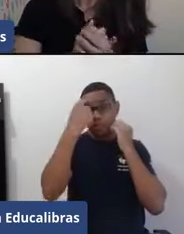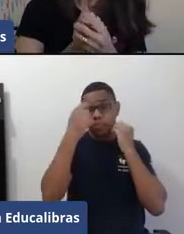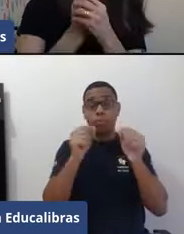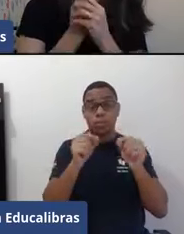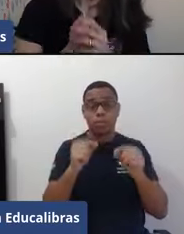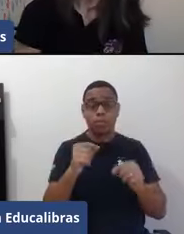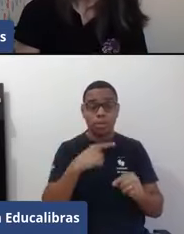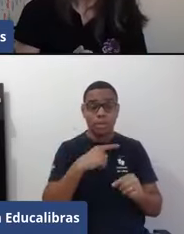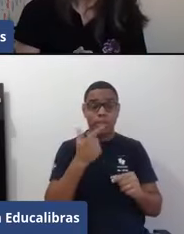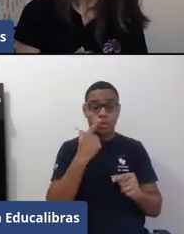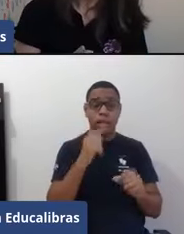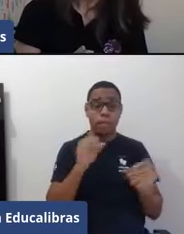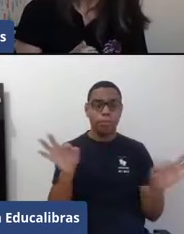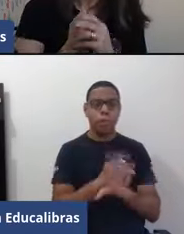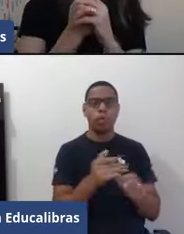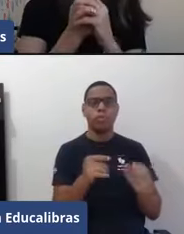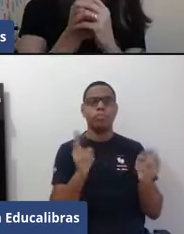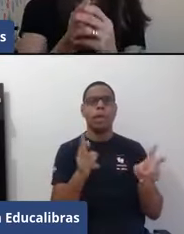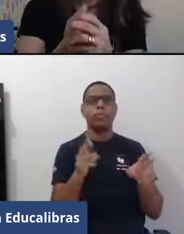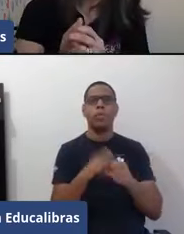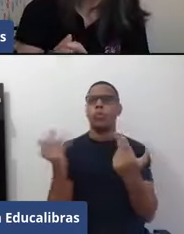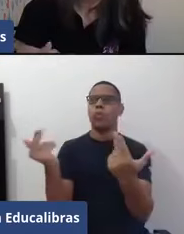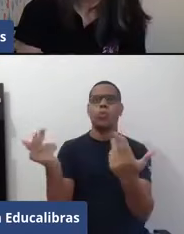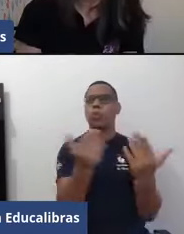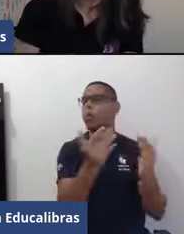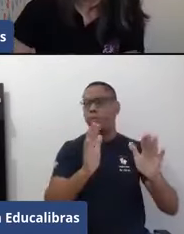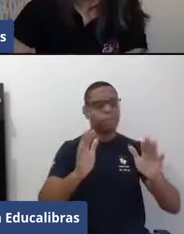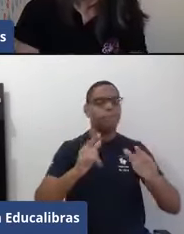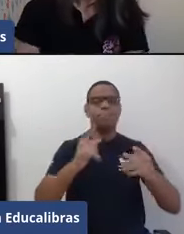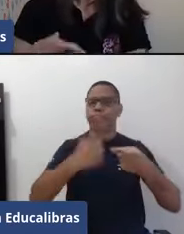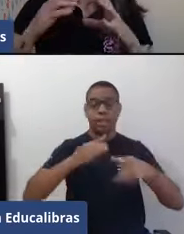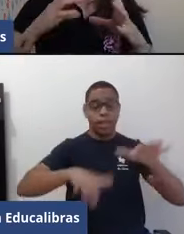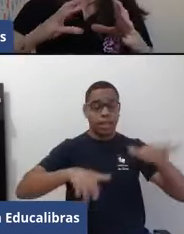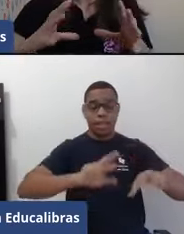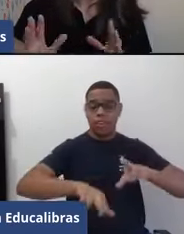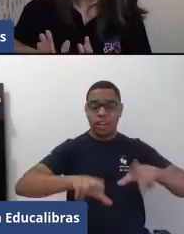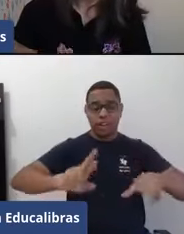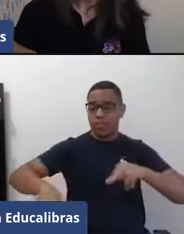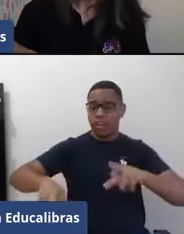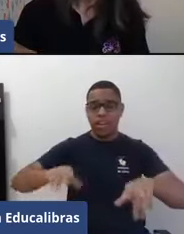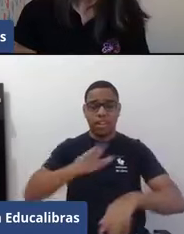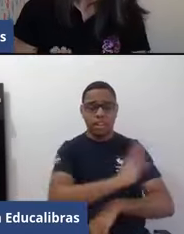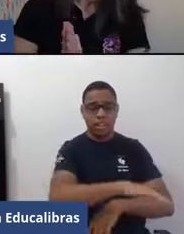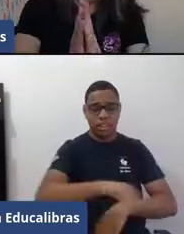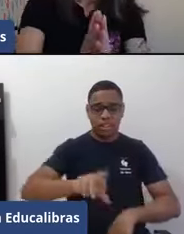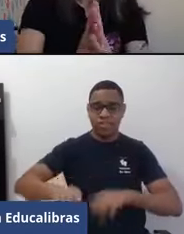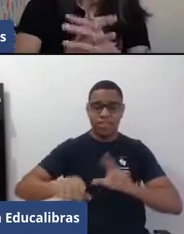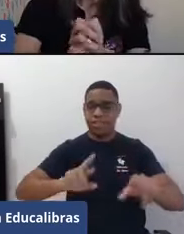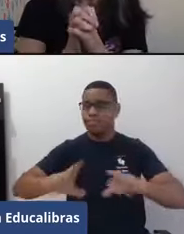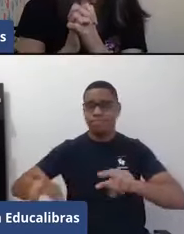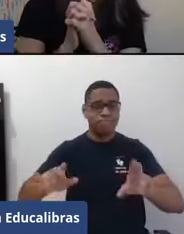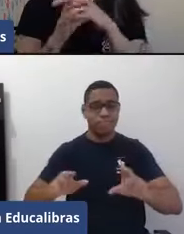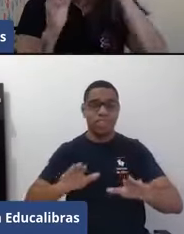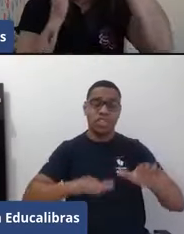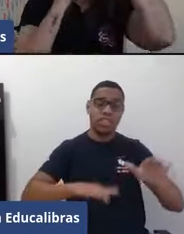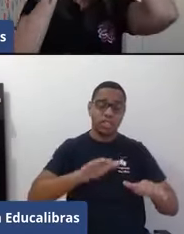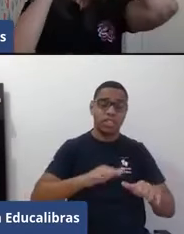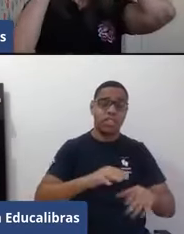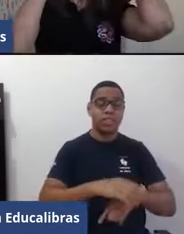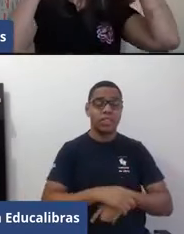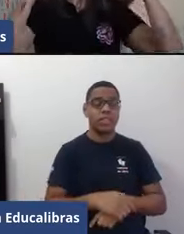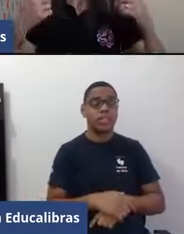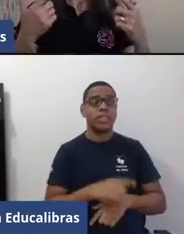tem receita pronta, porque cada criança é uma criança, tem as suas especificidades. Geralmente a mídia, ela